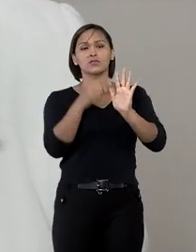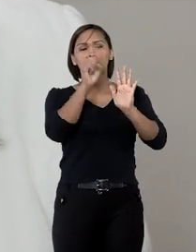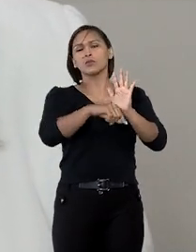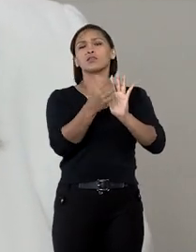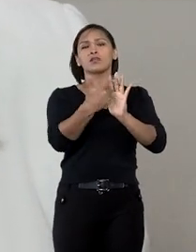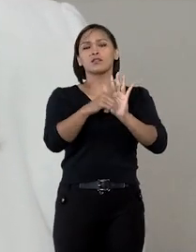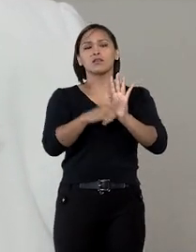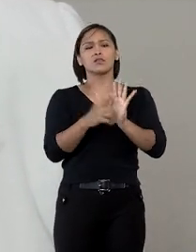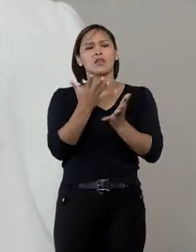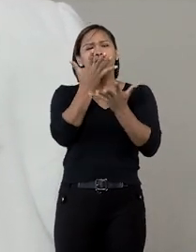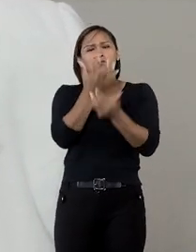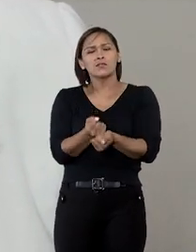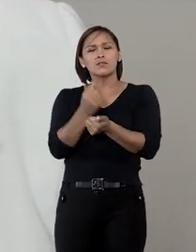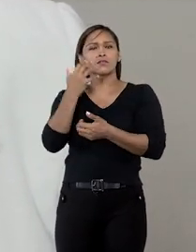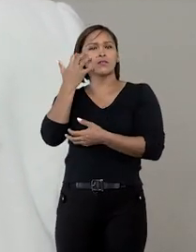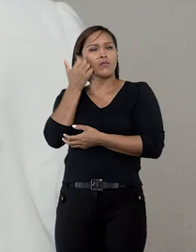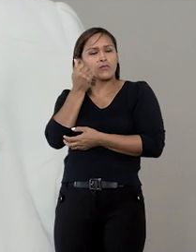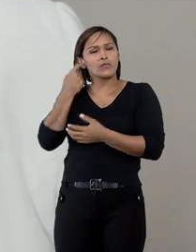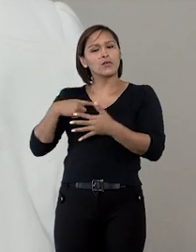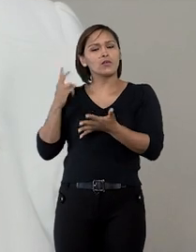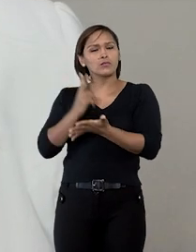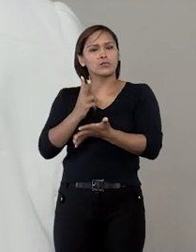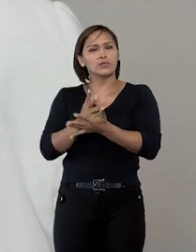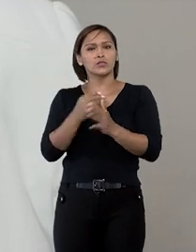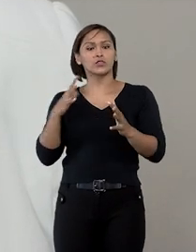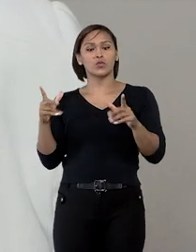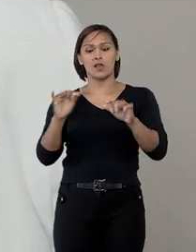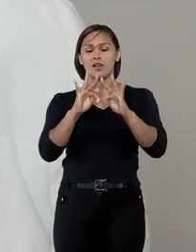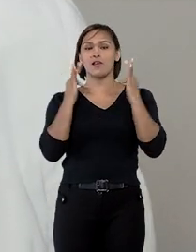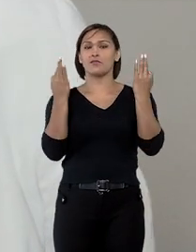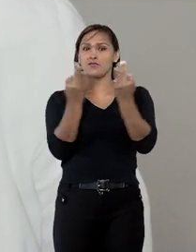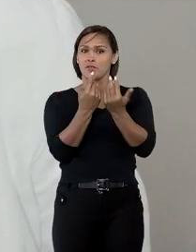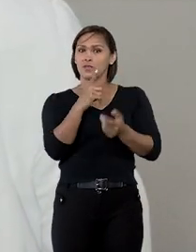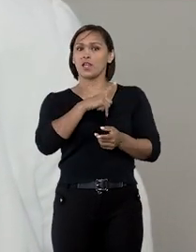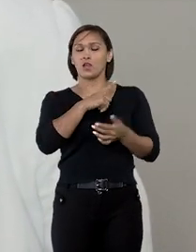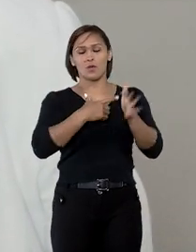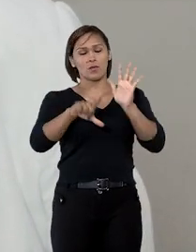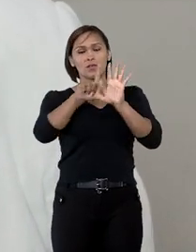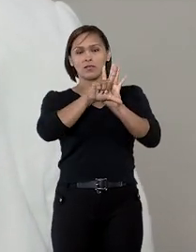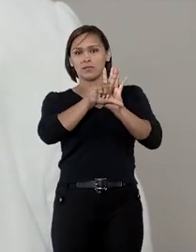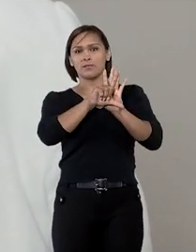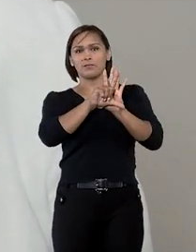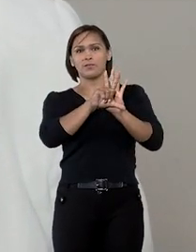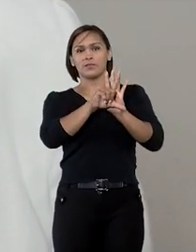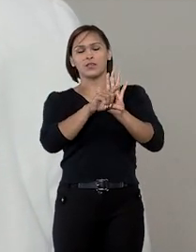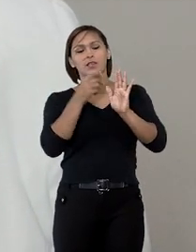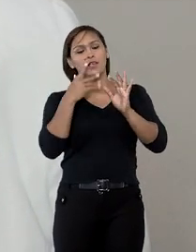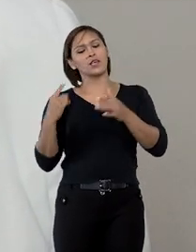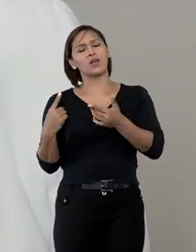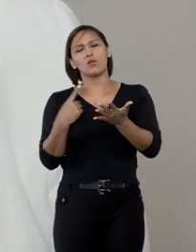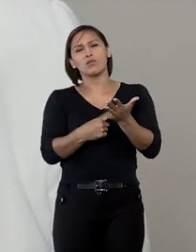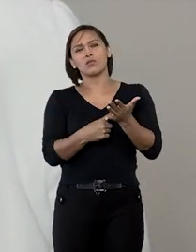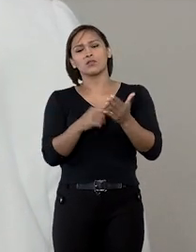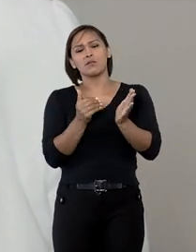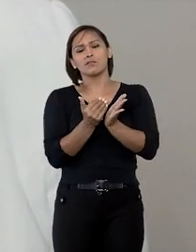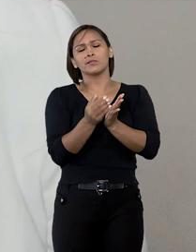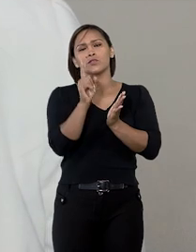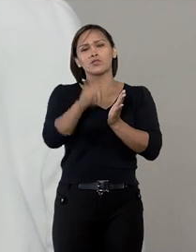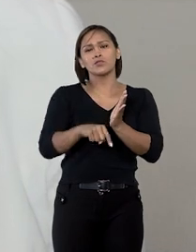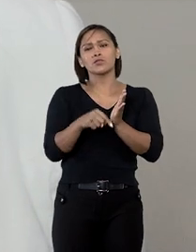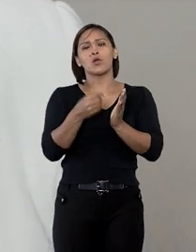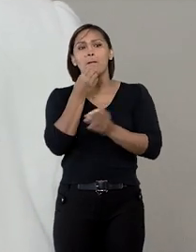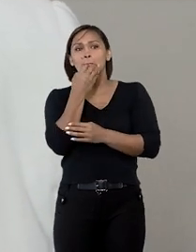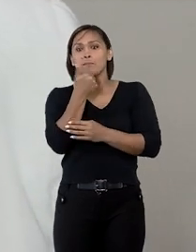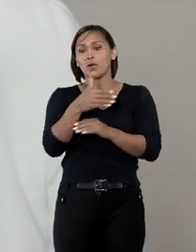que não houve consentimento do adotando com relação à adoção, como exige a legislação, e que a concordância não passou